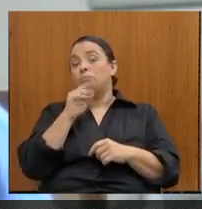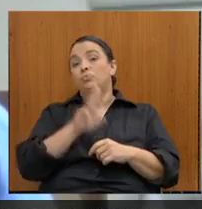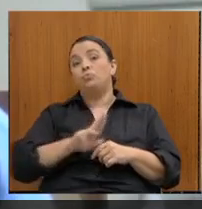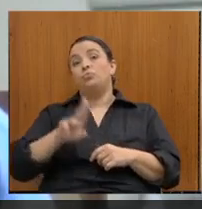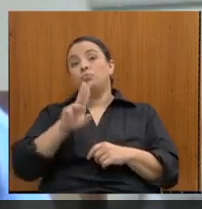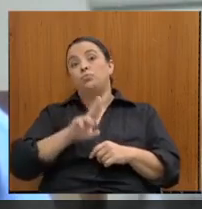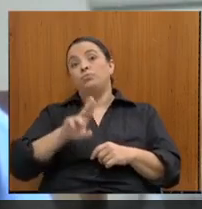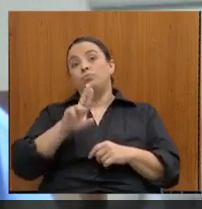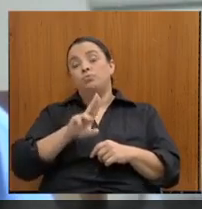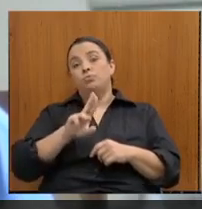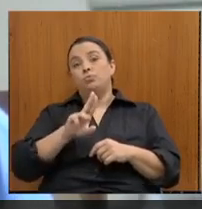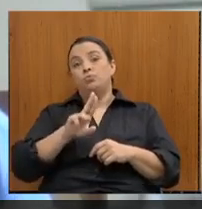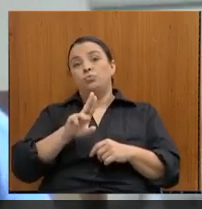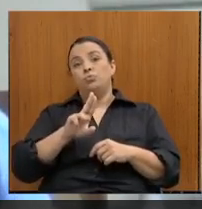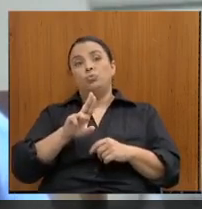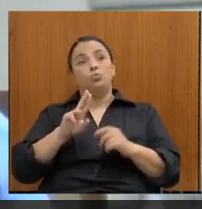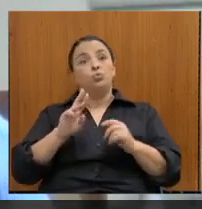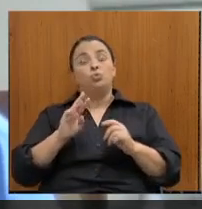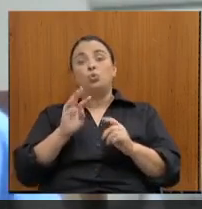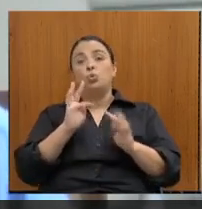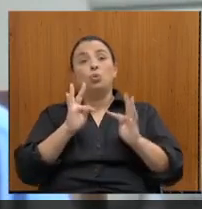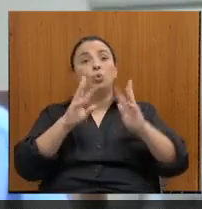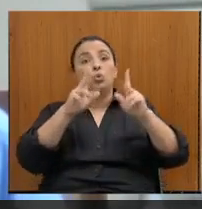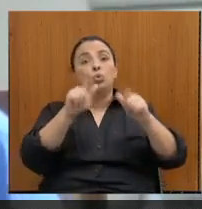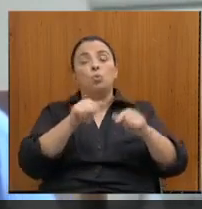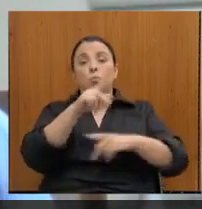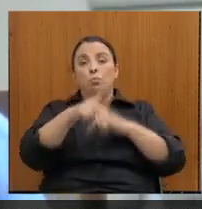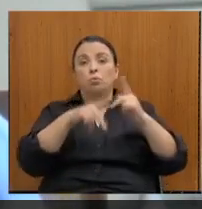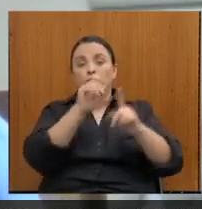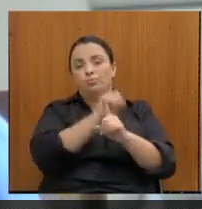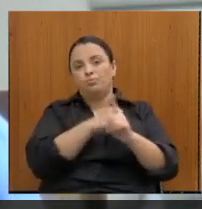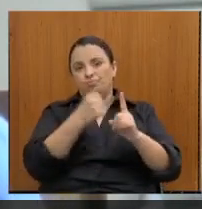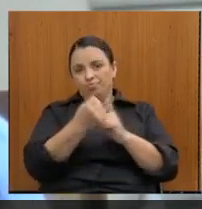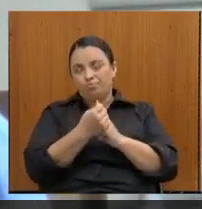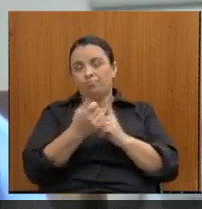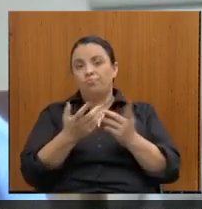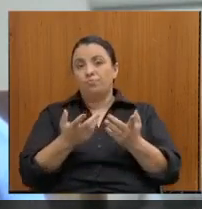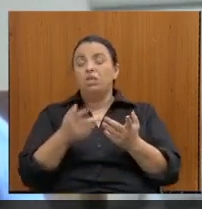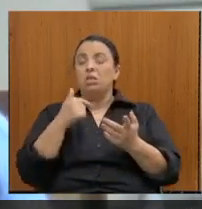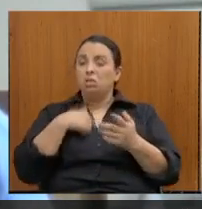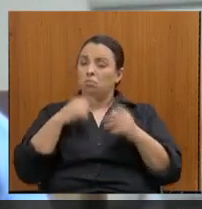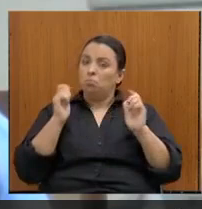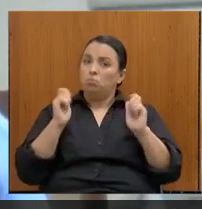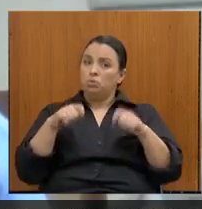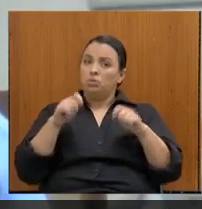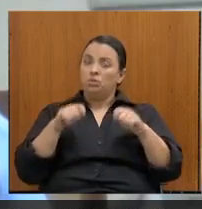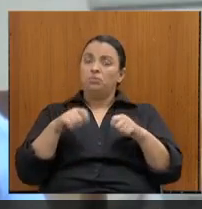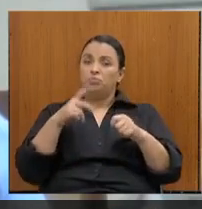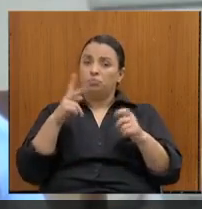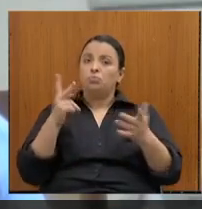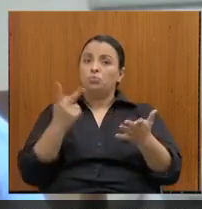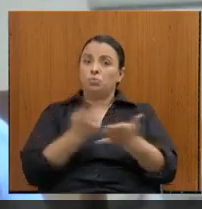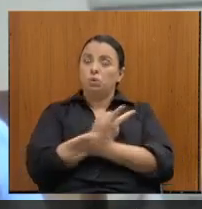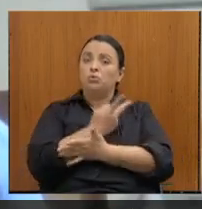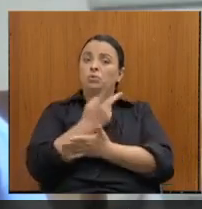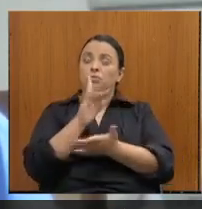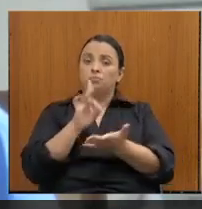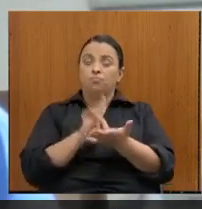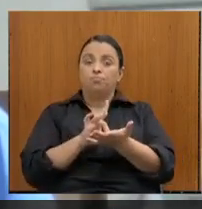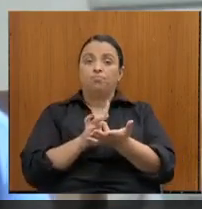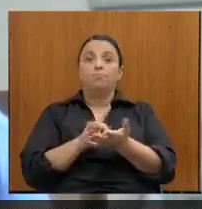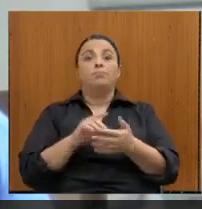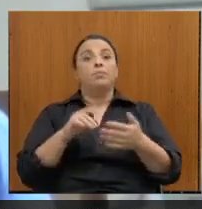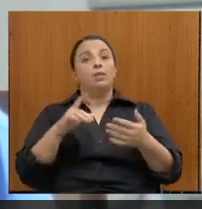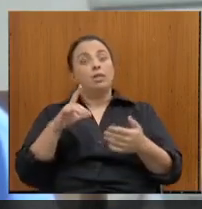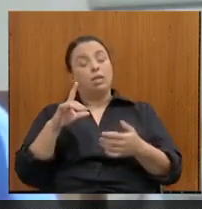uso Por toda a sociedade e também foi demonstrado que é muito bem possível que isso possa acontecer claro que se